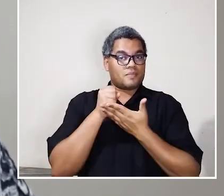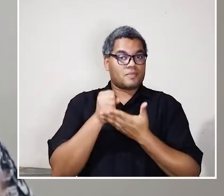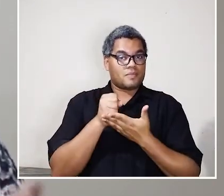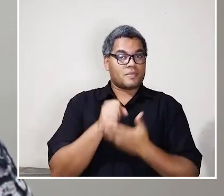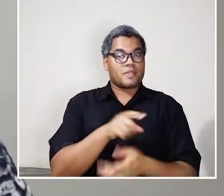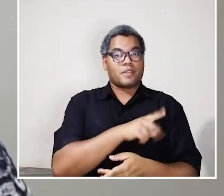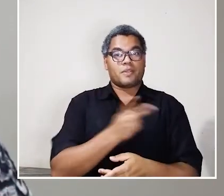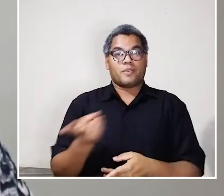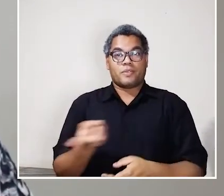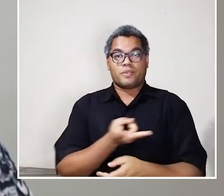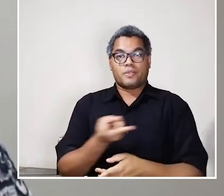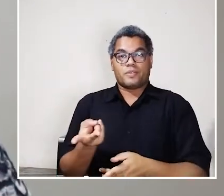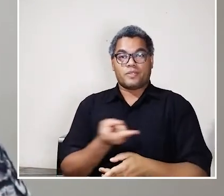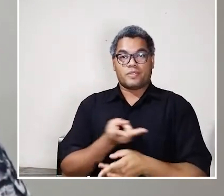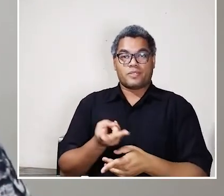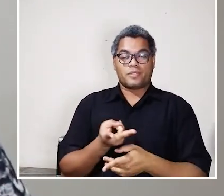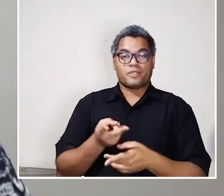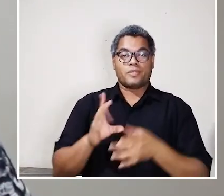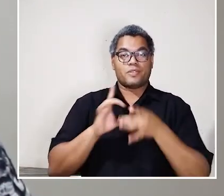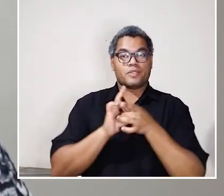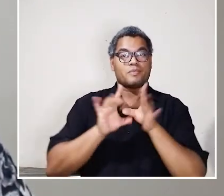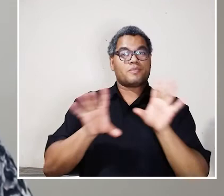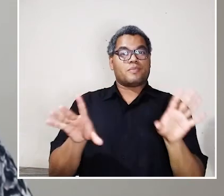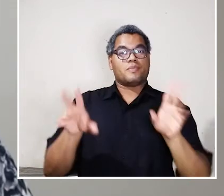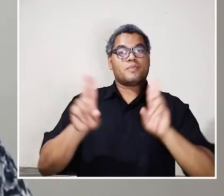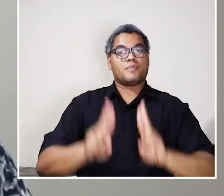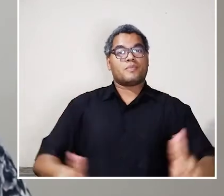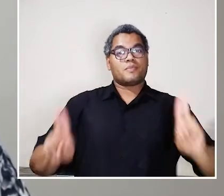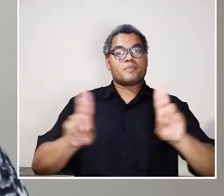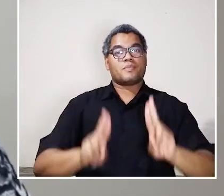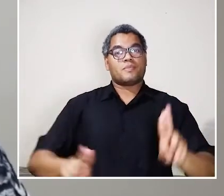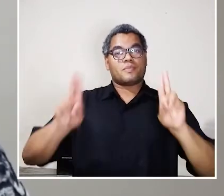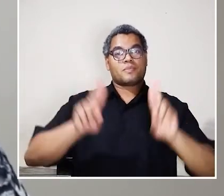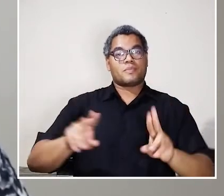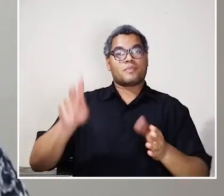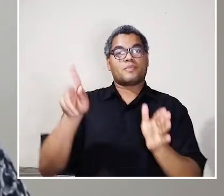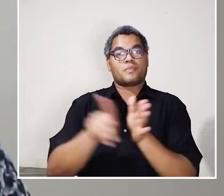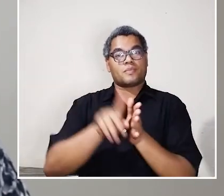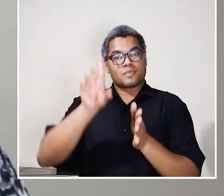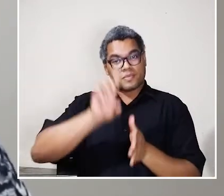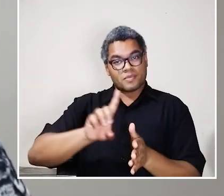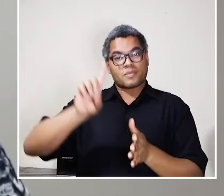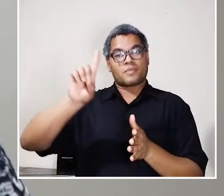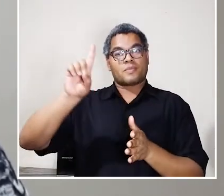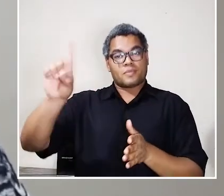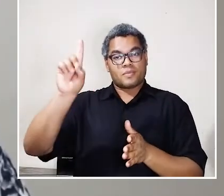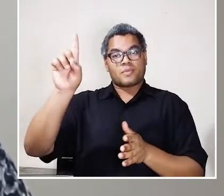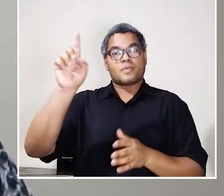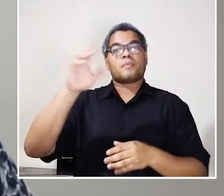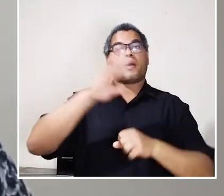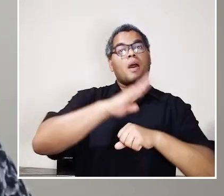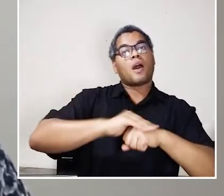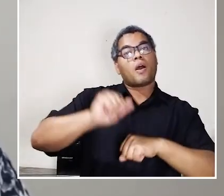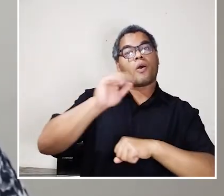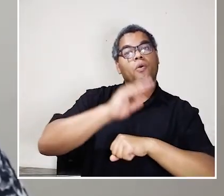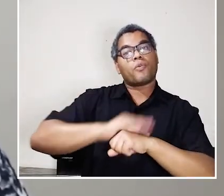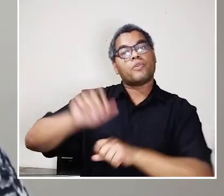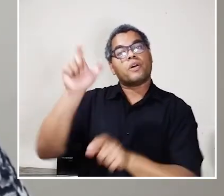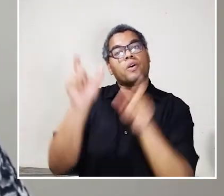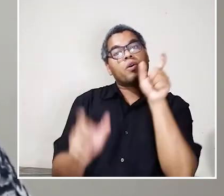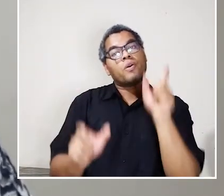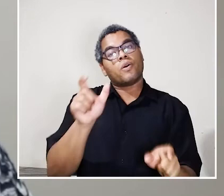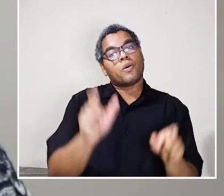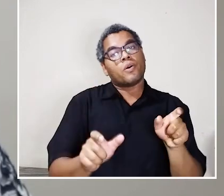E eles se dispuseram a ser usados pelo Senhor para salvar vidas, para aconselhar pessoas